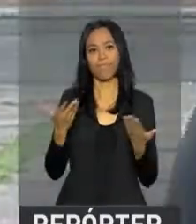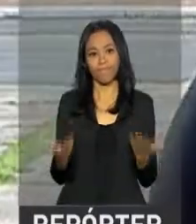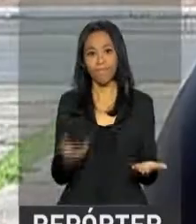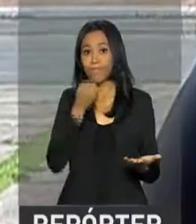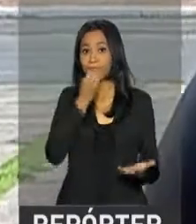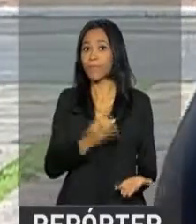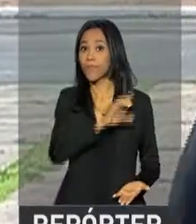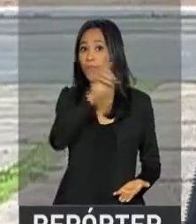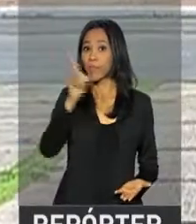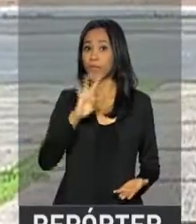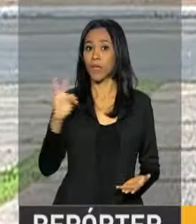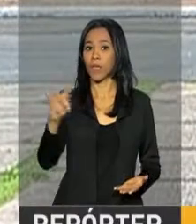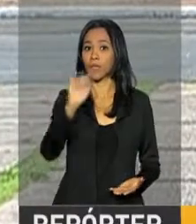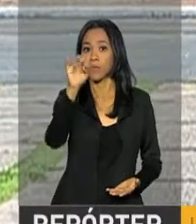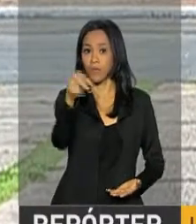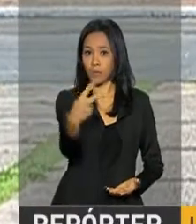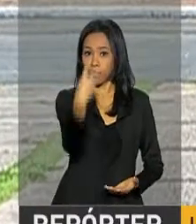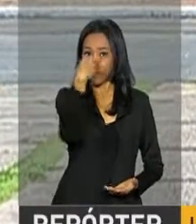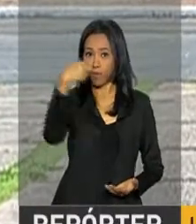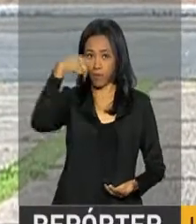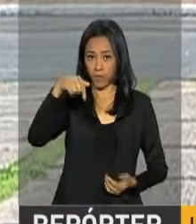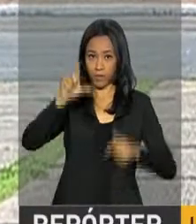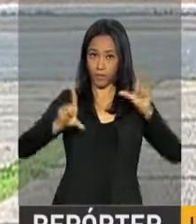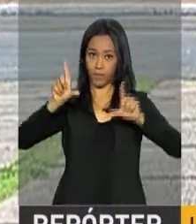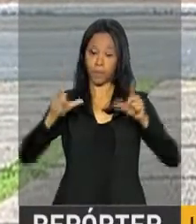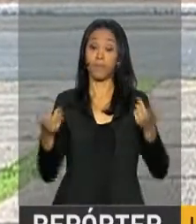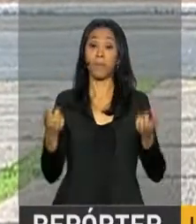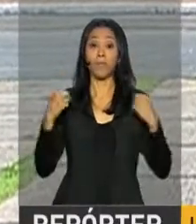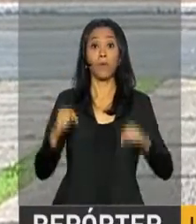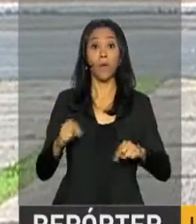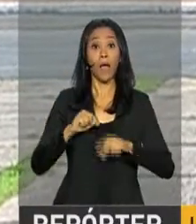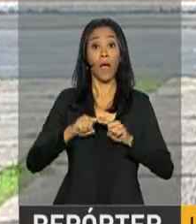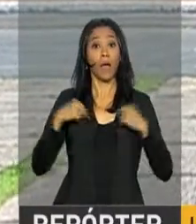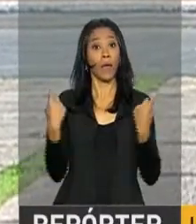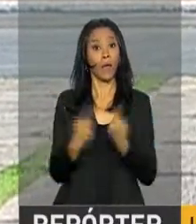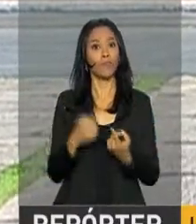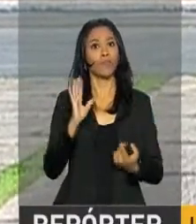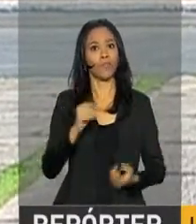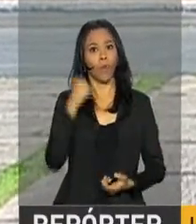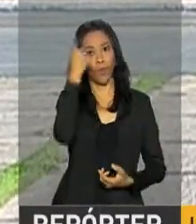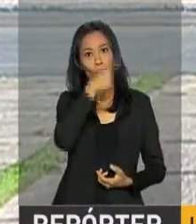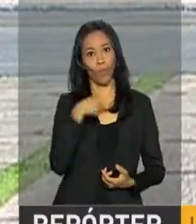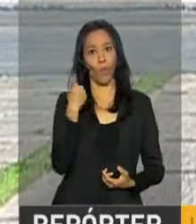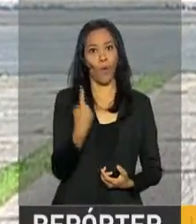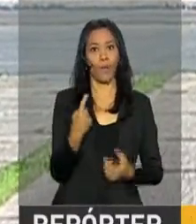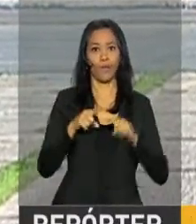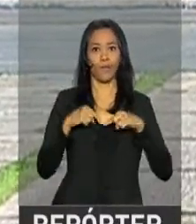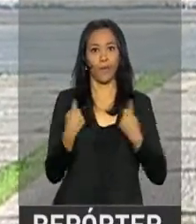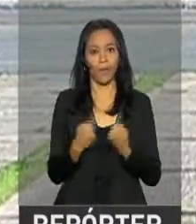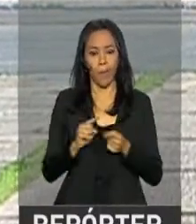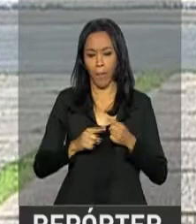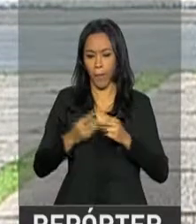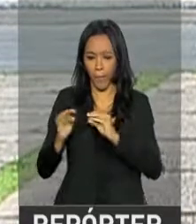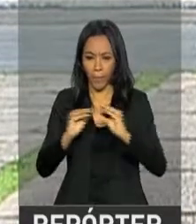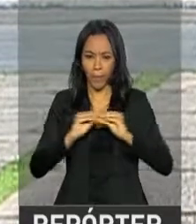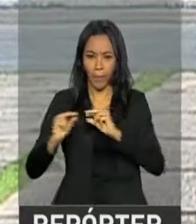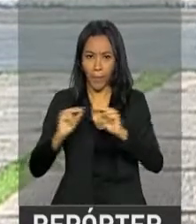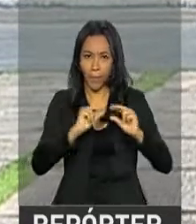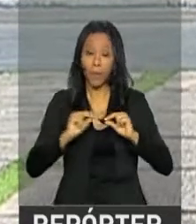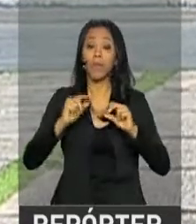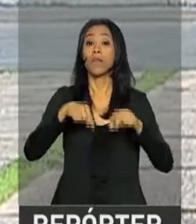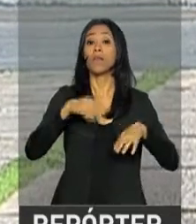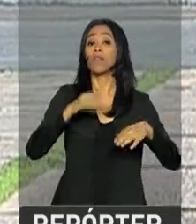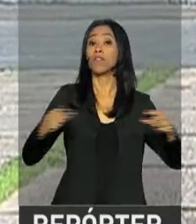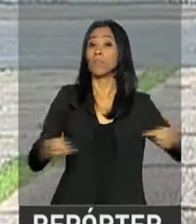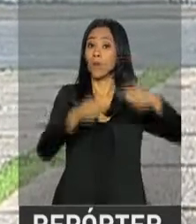bom dia para todos que nos acompanham e pela tv nbr a reunião já dura cerca de uma hora de acordo com a constituição federal esses